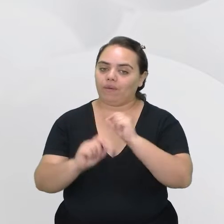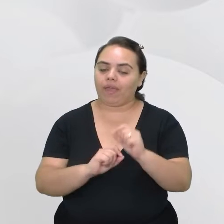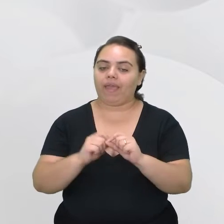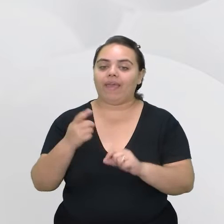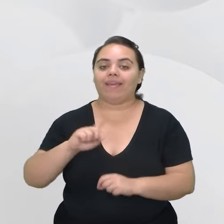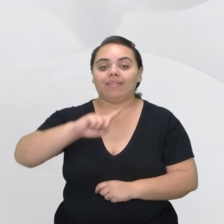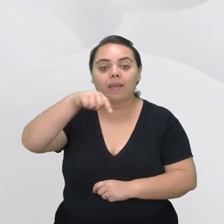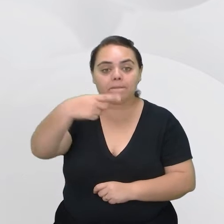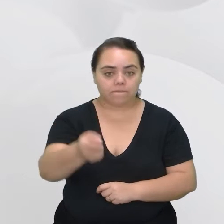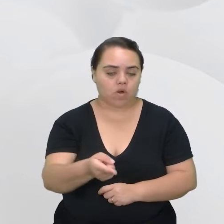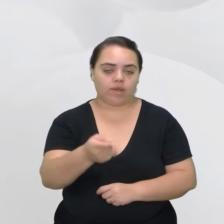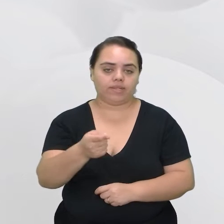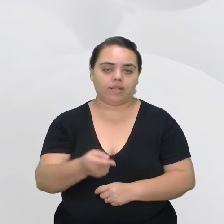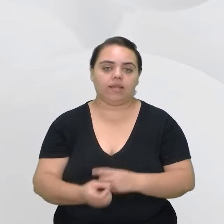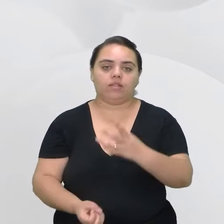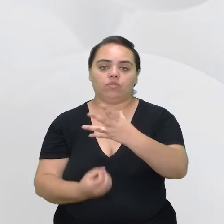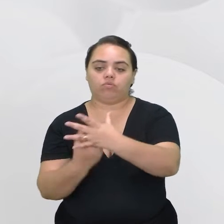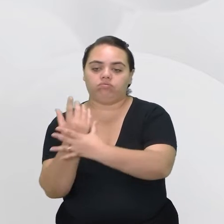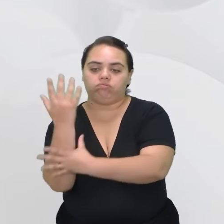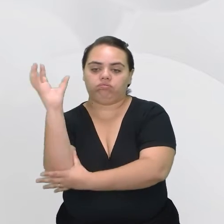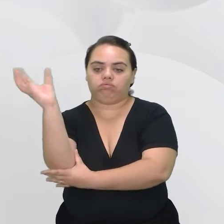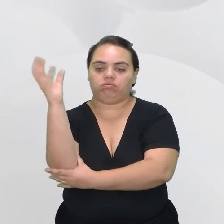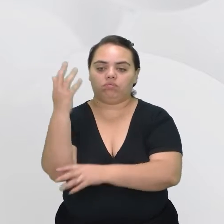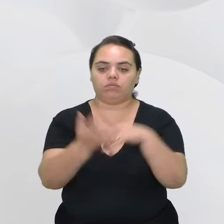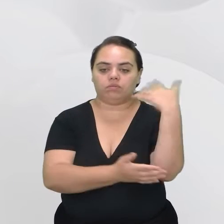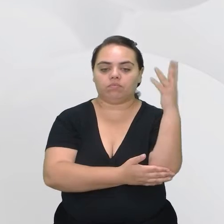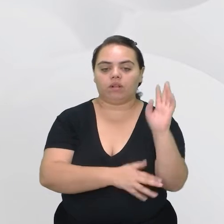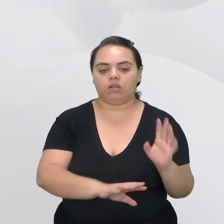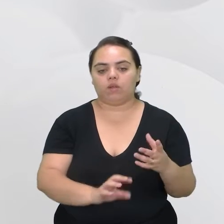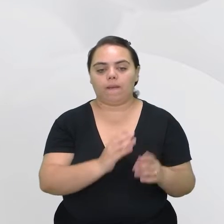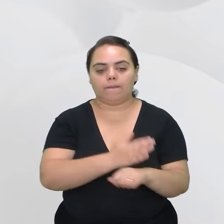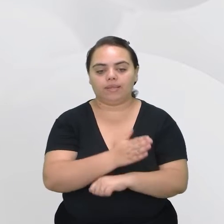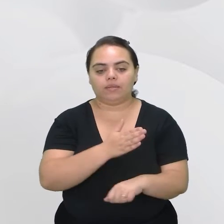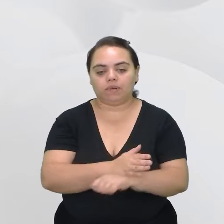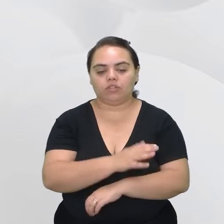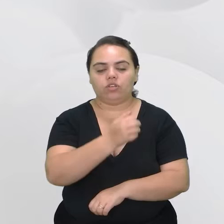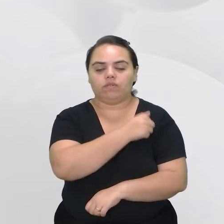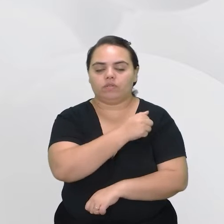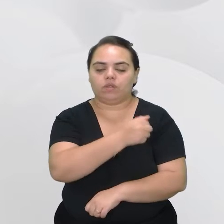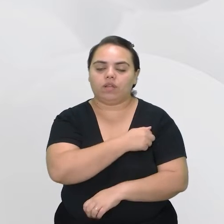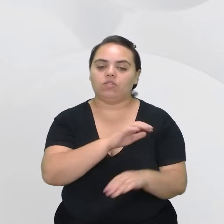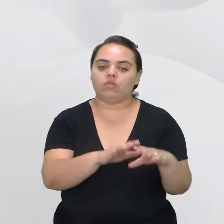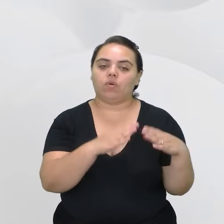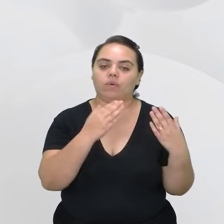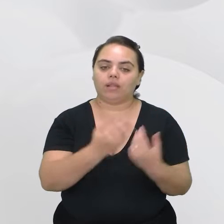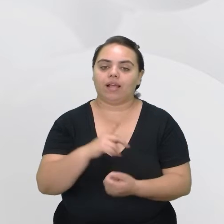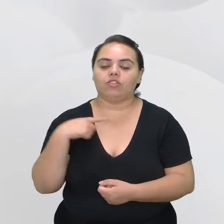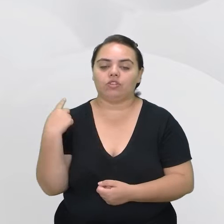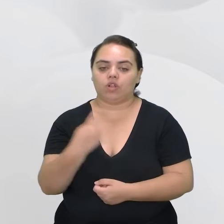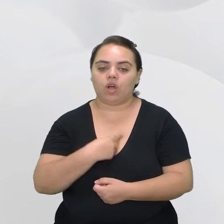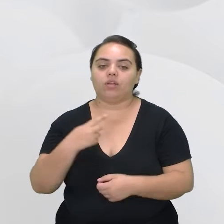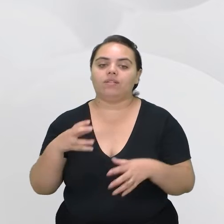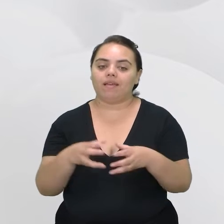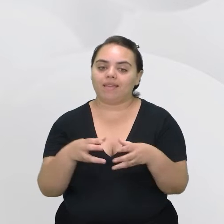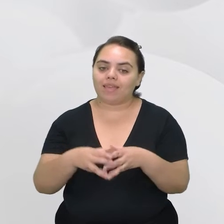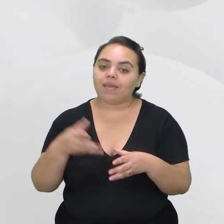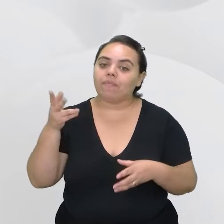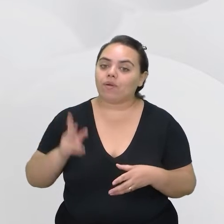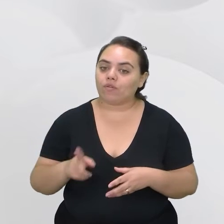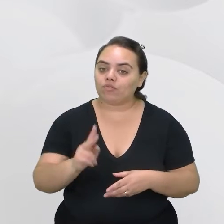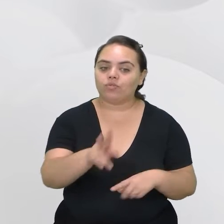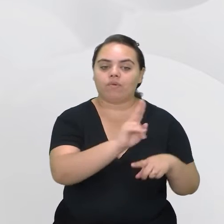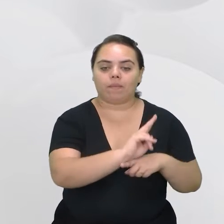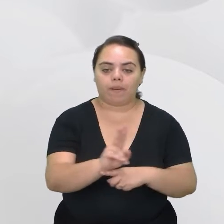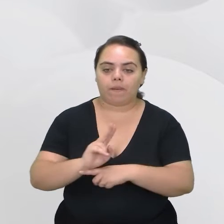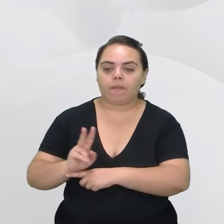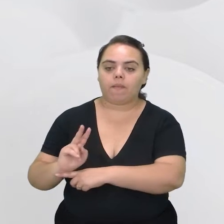após o plantio dessa mini floresta de forma participativa com a comunidade, com os estudantes, a nossa equipe de plantio permanece cuidando e